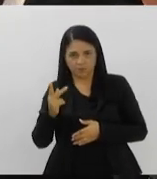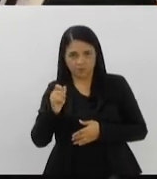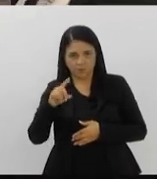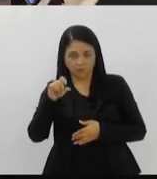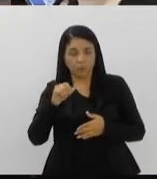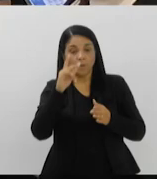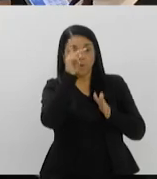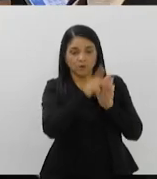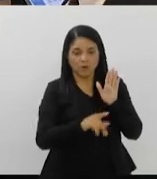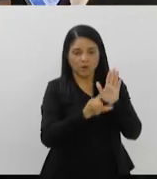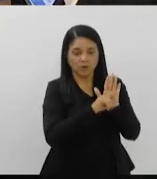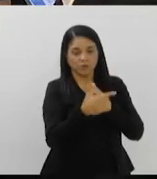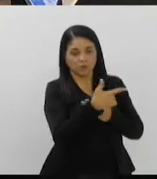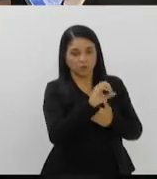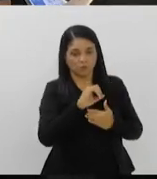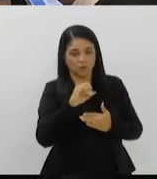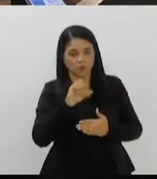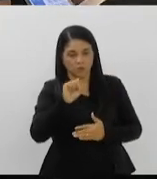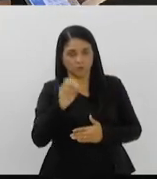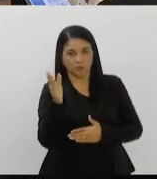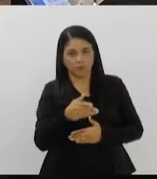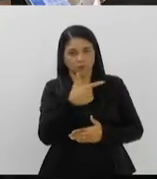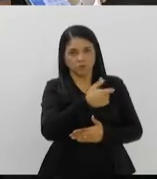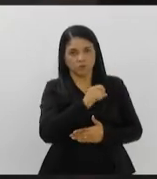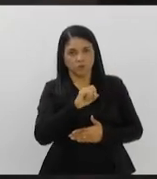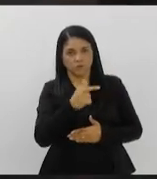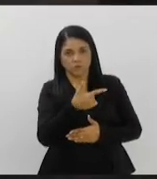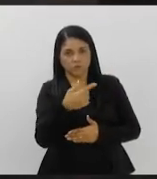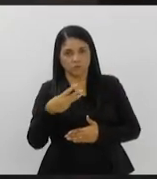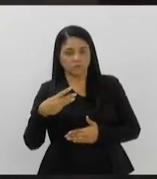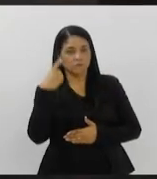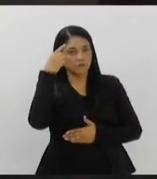Projeto de lei número 2008, de